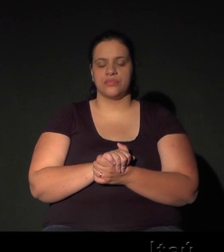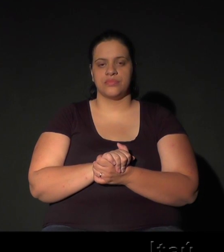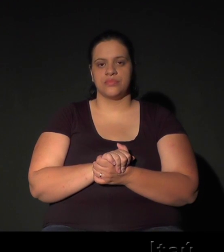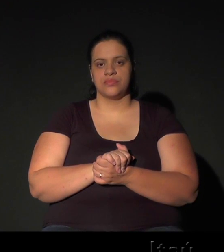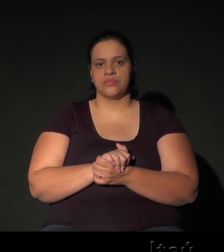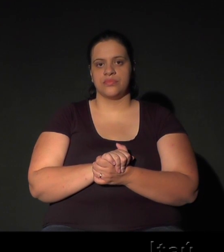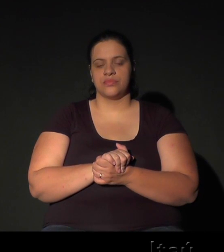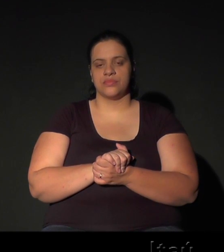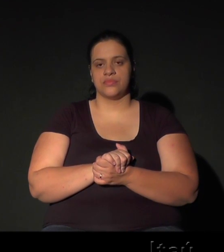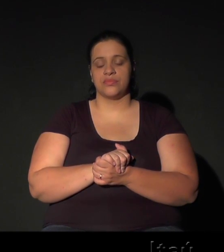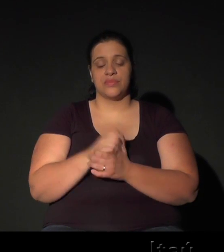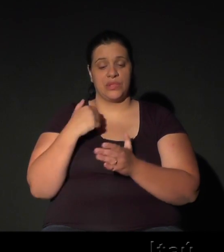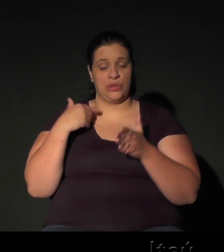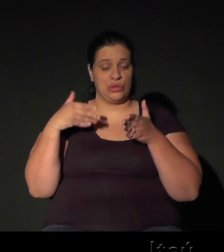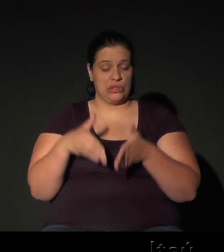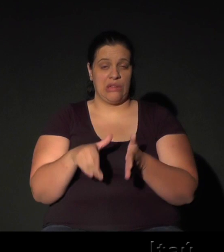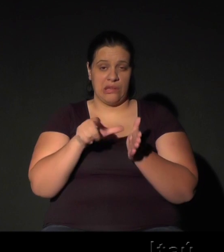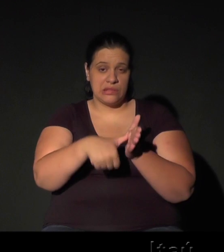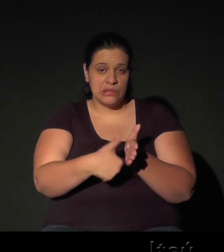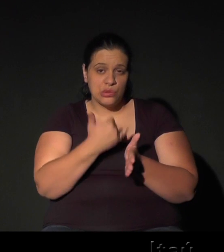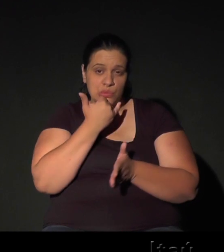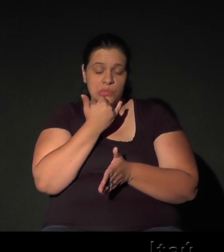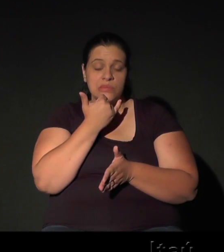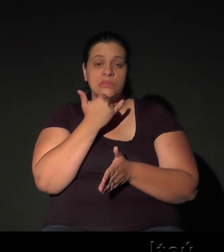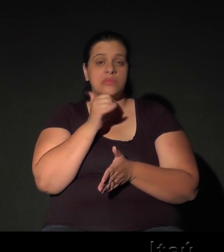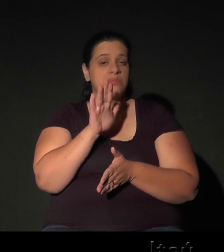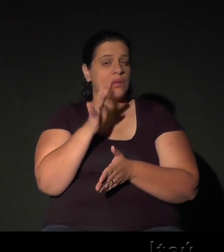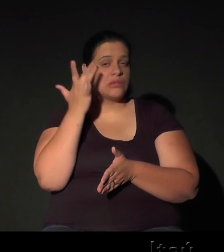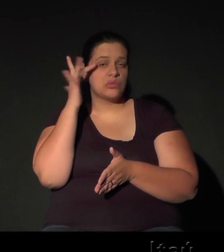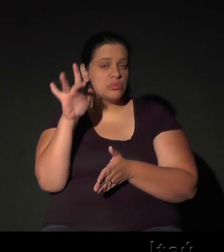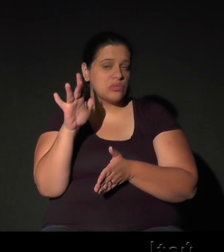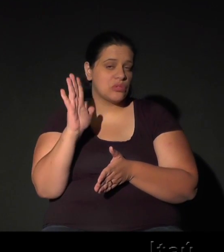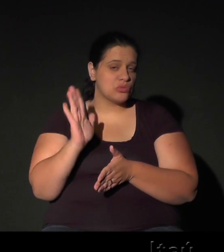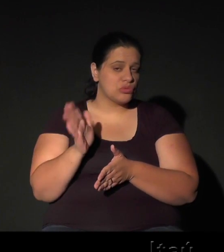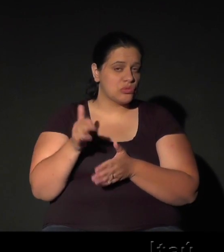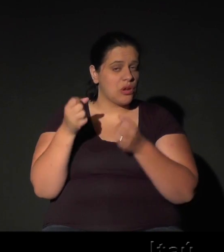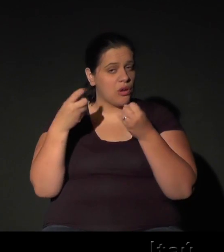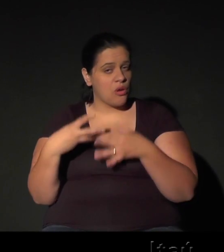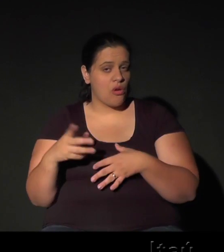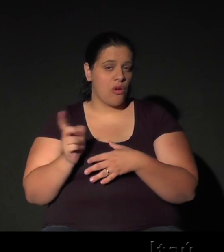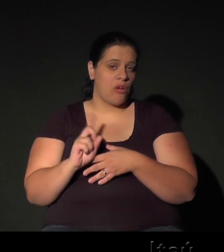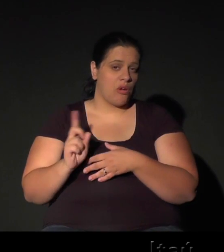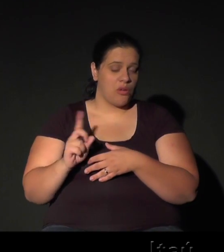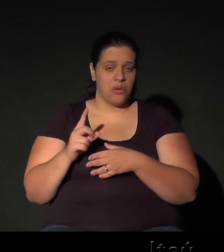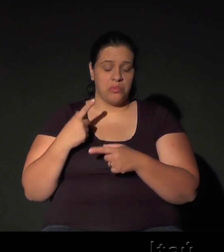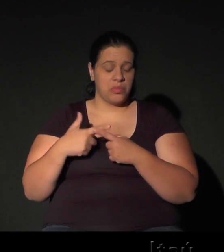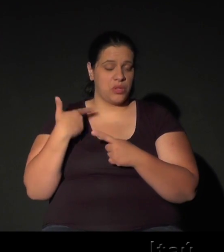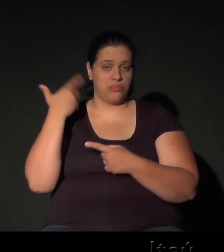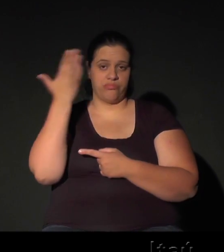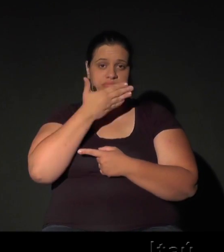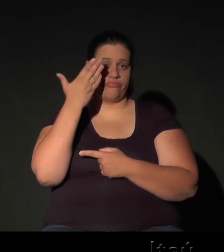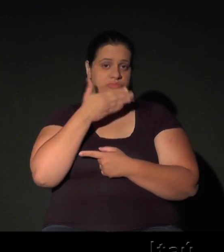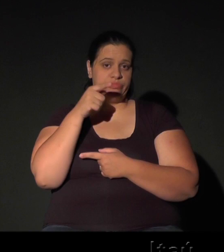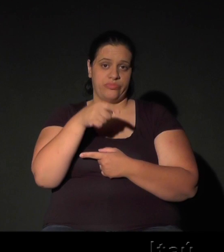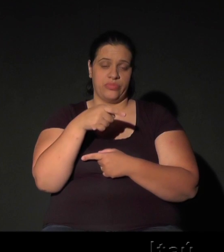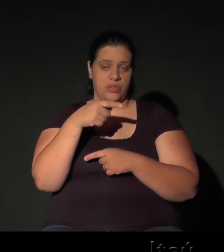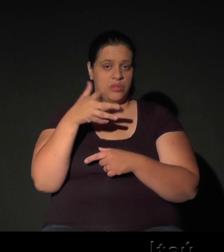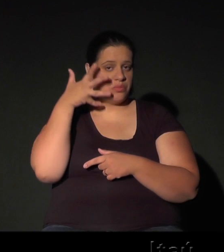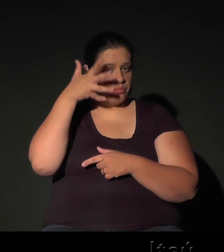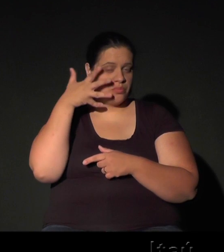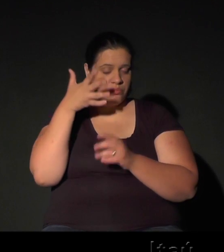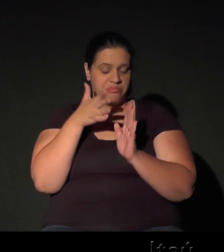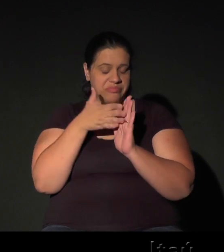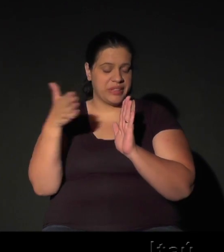eh eu cheguei atrasada Desculpa mas eu não sei até se você você comentou porque você eu não vi a sua fala